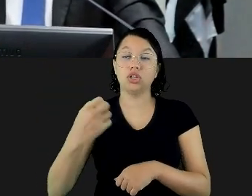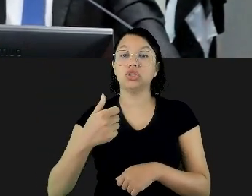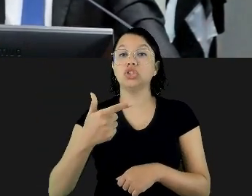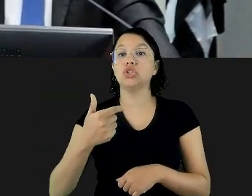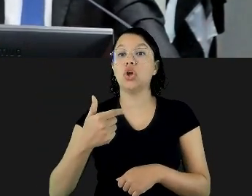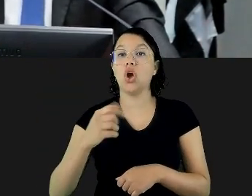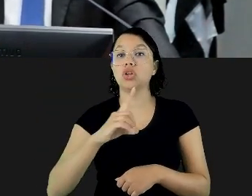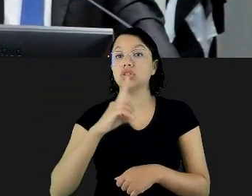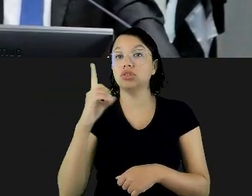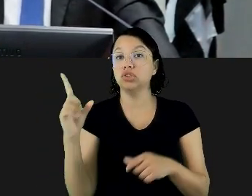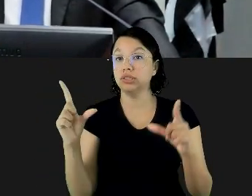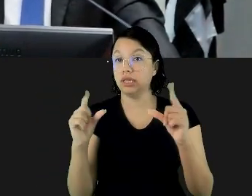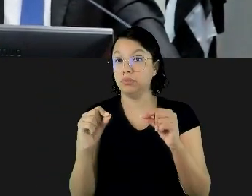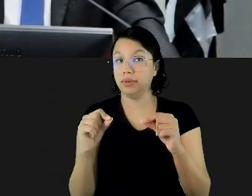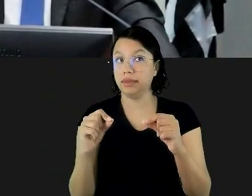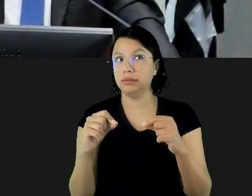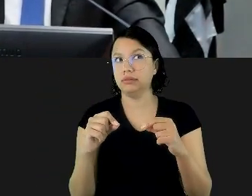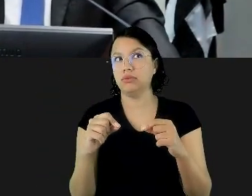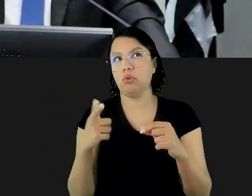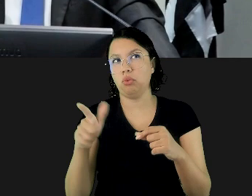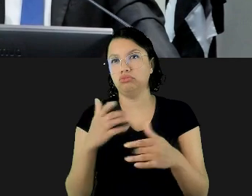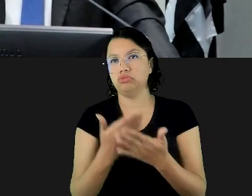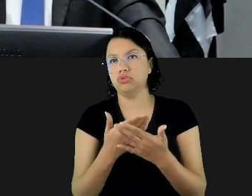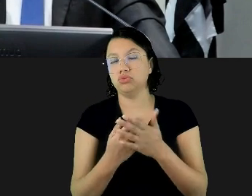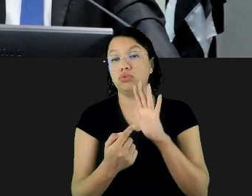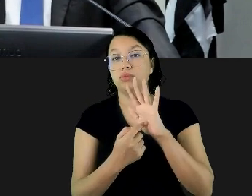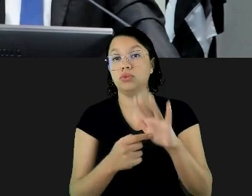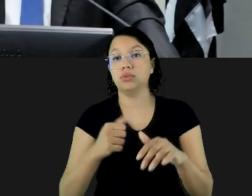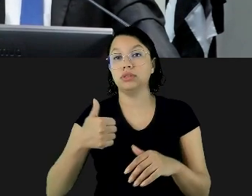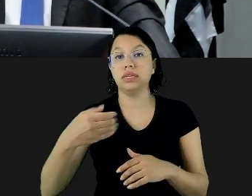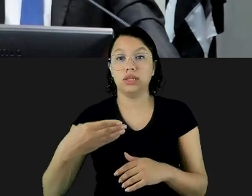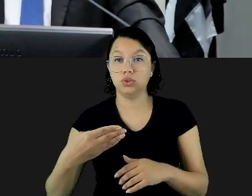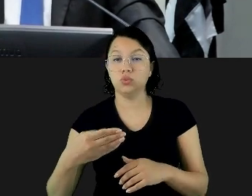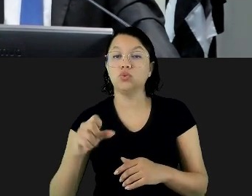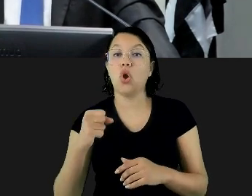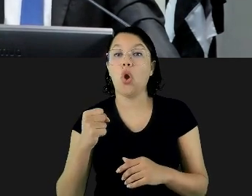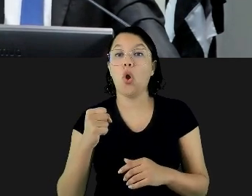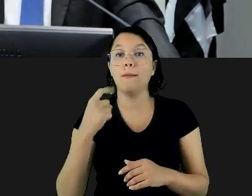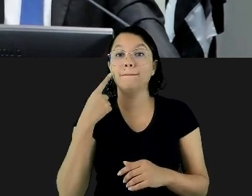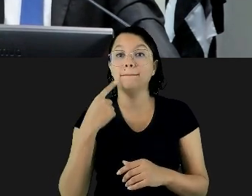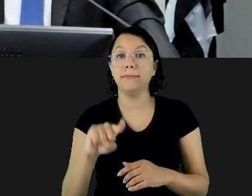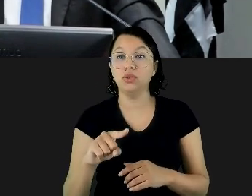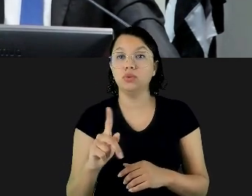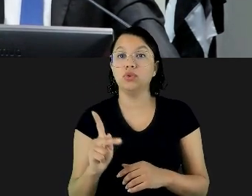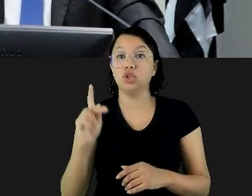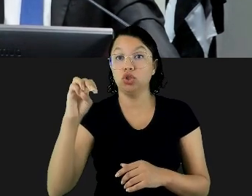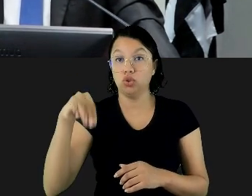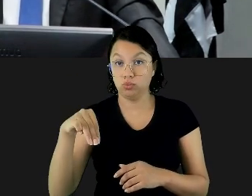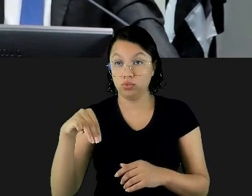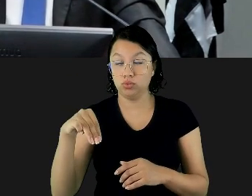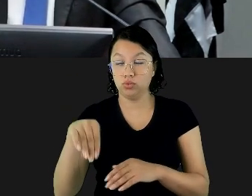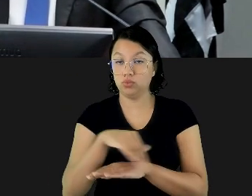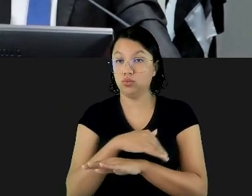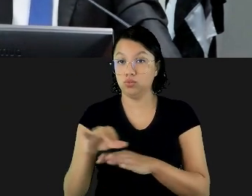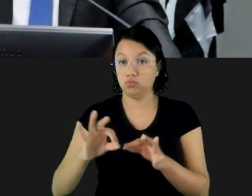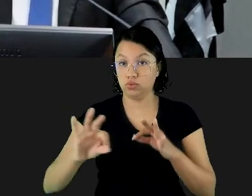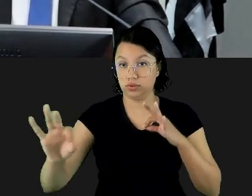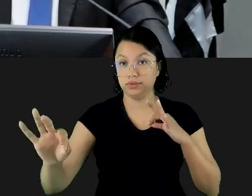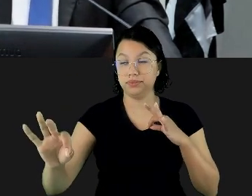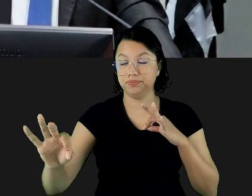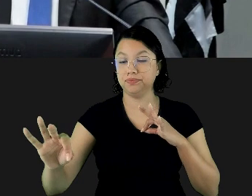14. 8.000 quilômetros marítimos a menos. E redução de 40% nos custos.